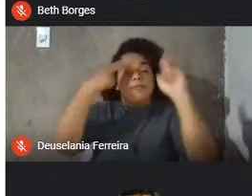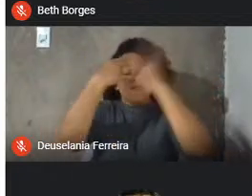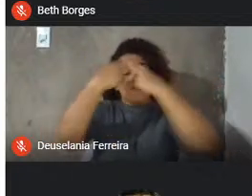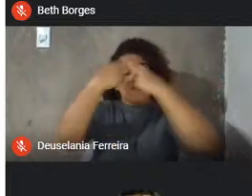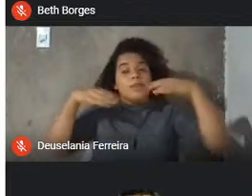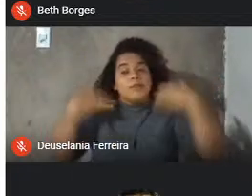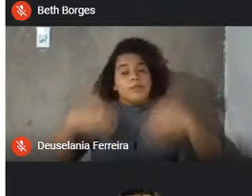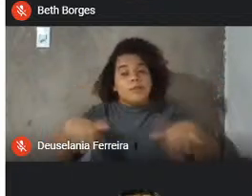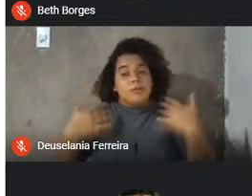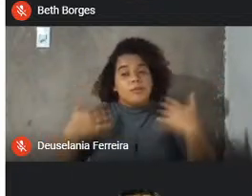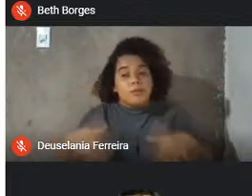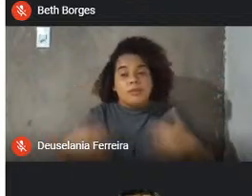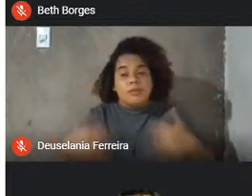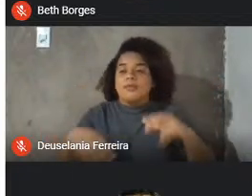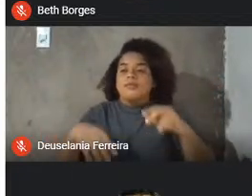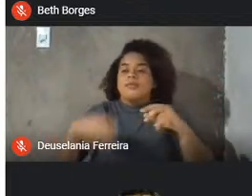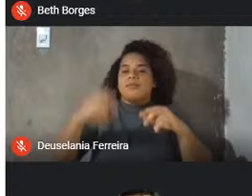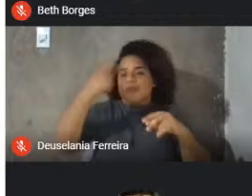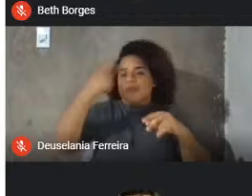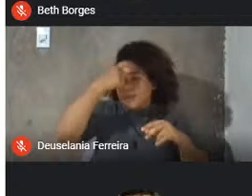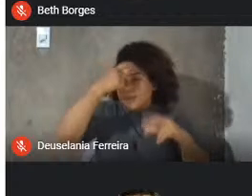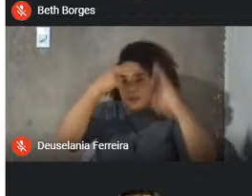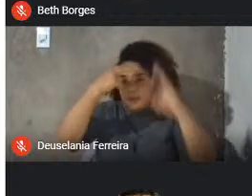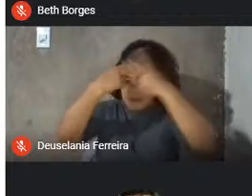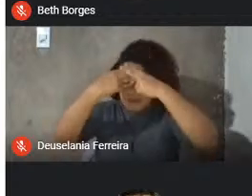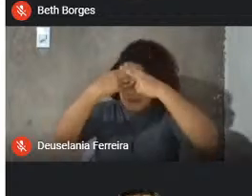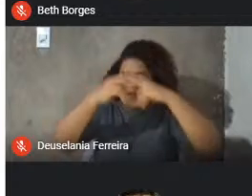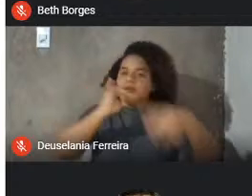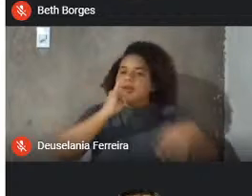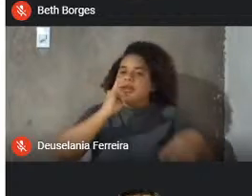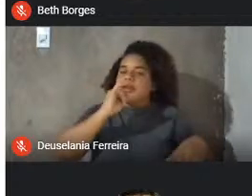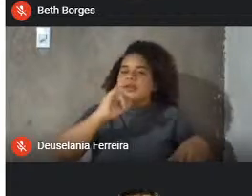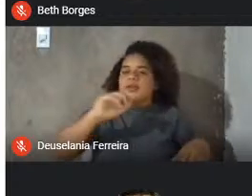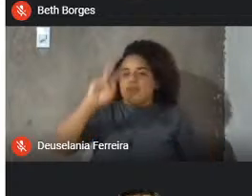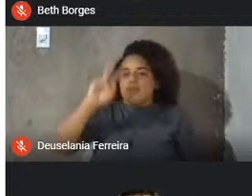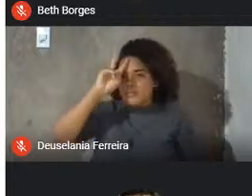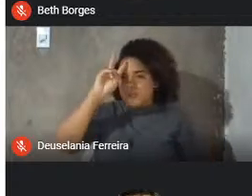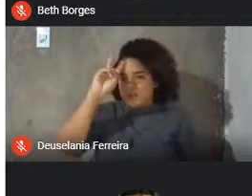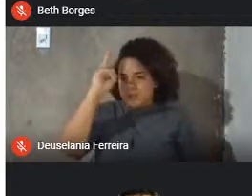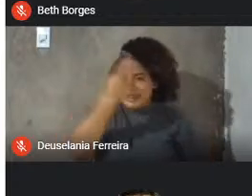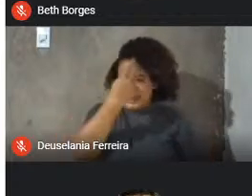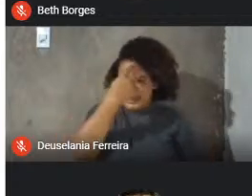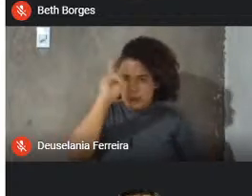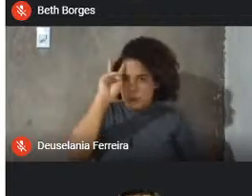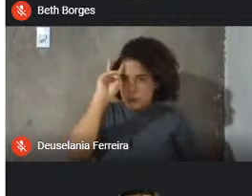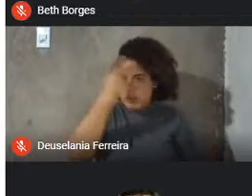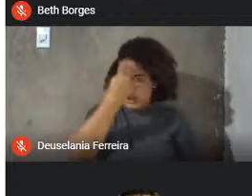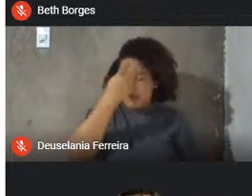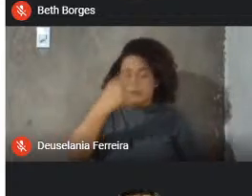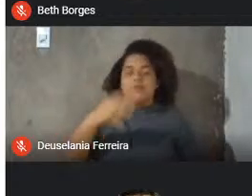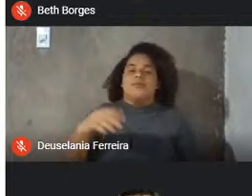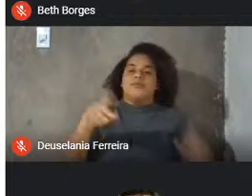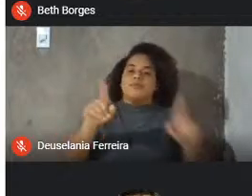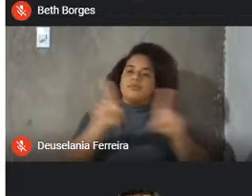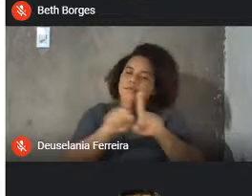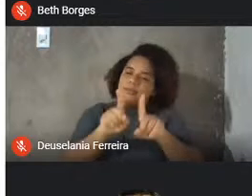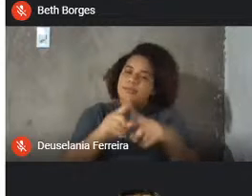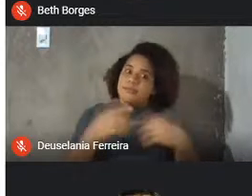tá? Como, por exemplo, um transtorno de personalidade borderline. Bem aí